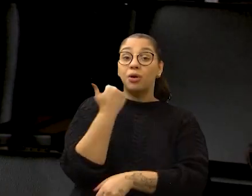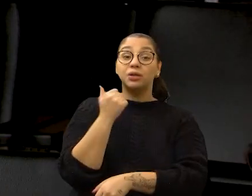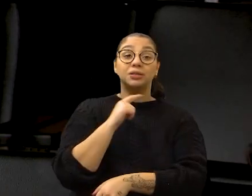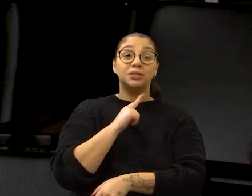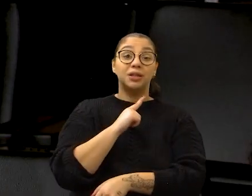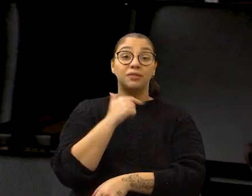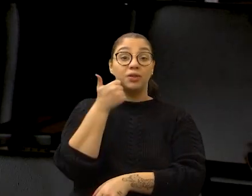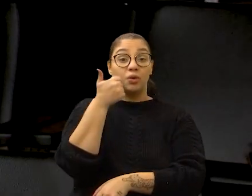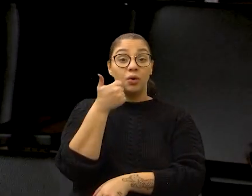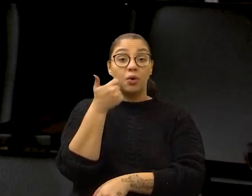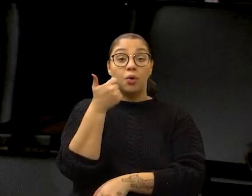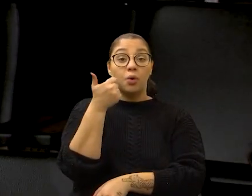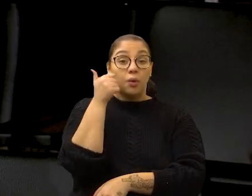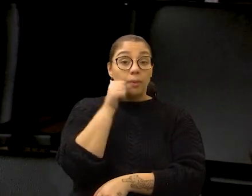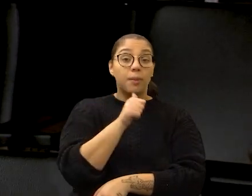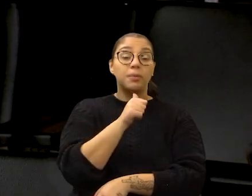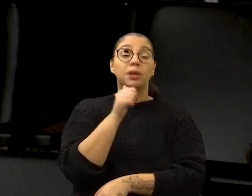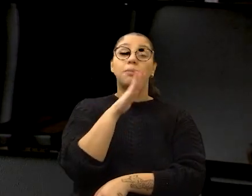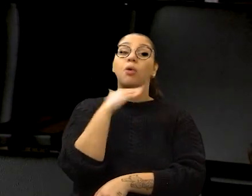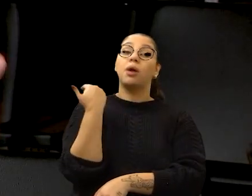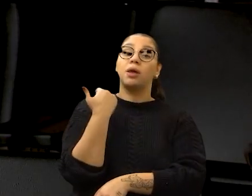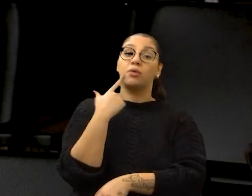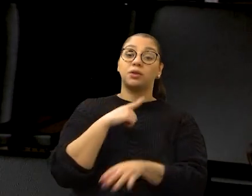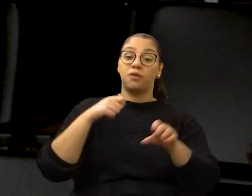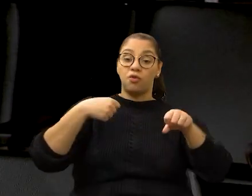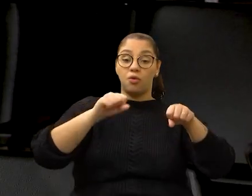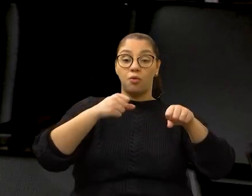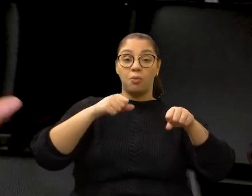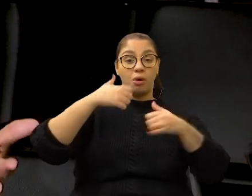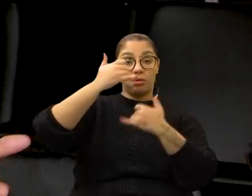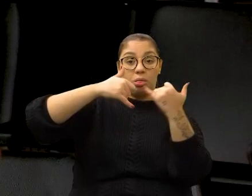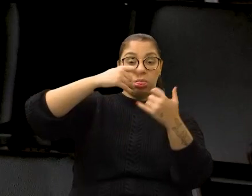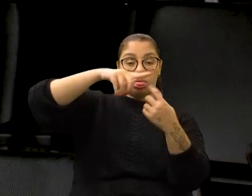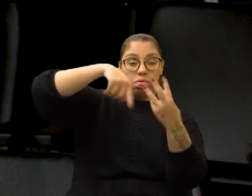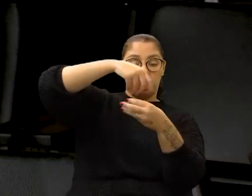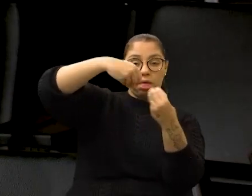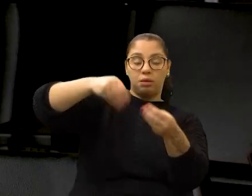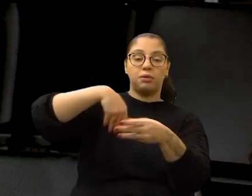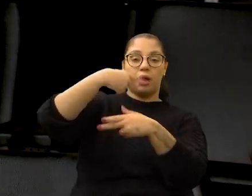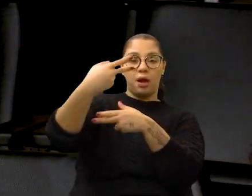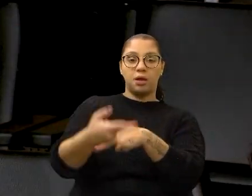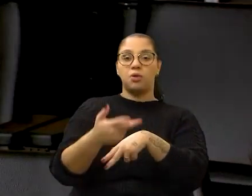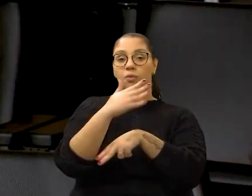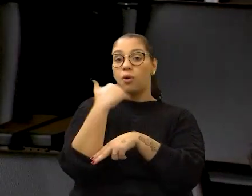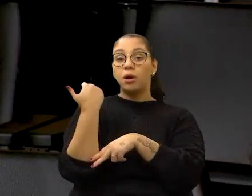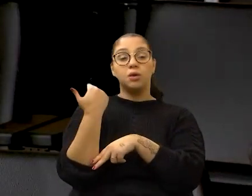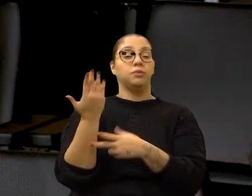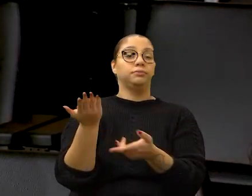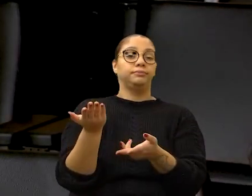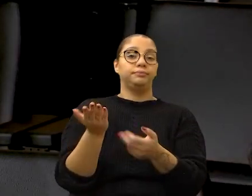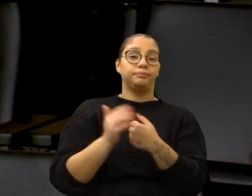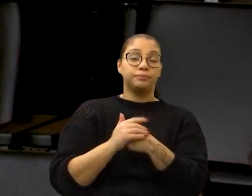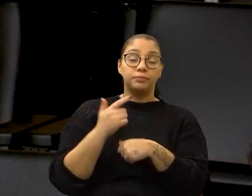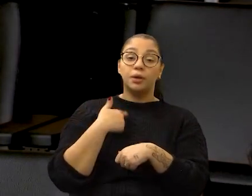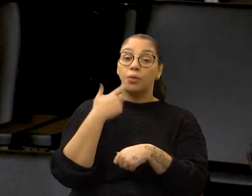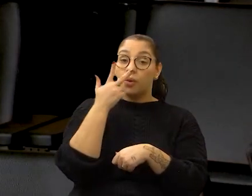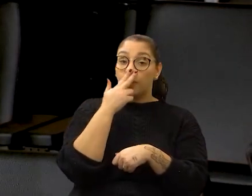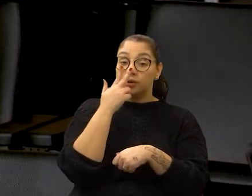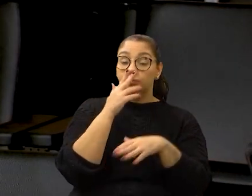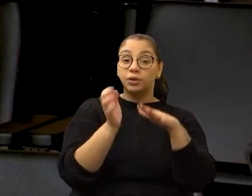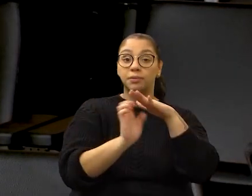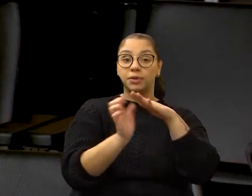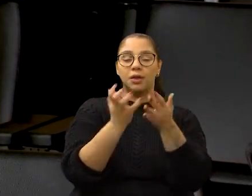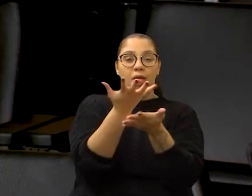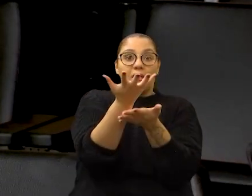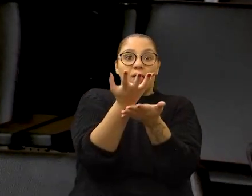morte, teve uma menina que morreu, a moto enroscou no fio, ela caiu e faleceu. Então, eu acho que essas